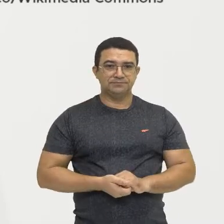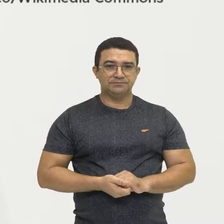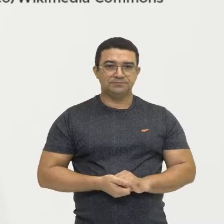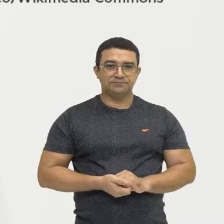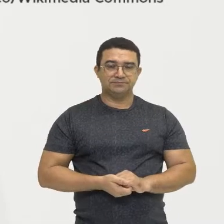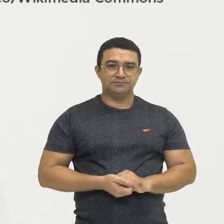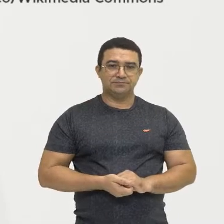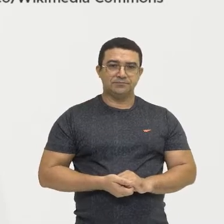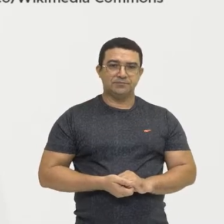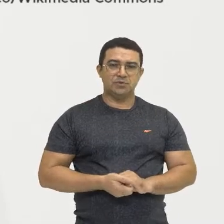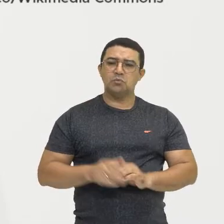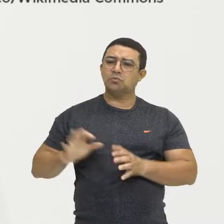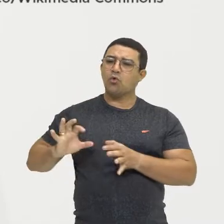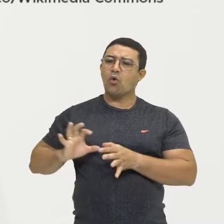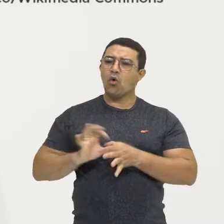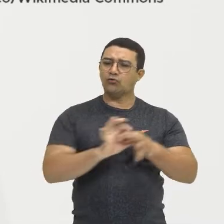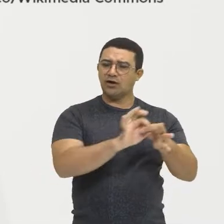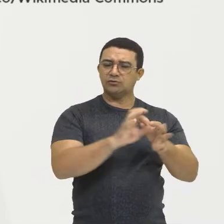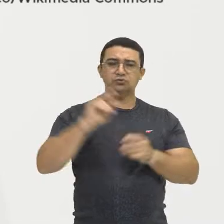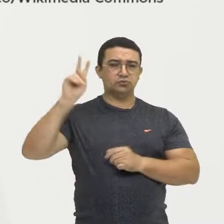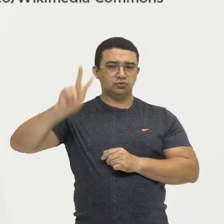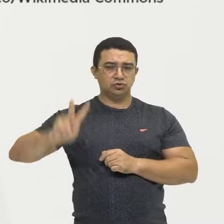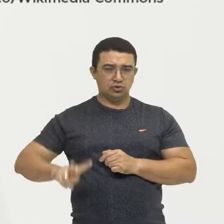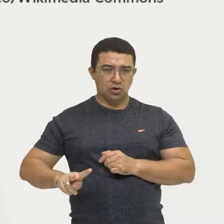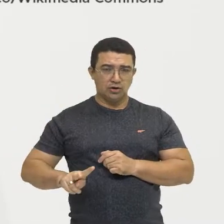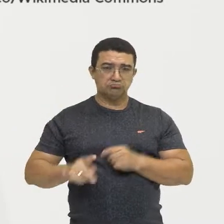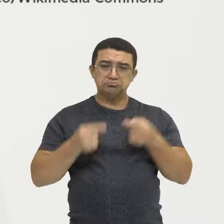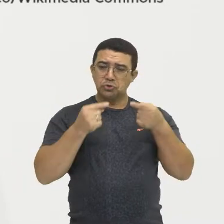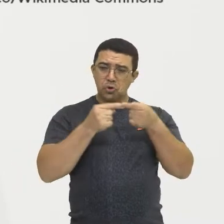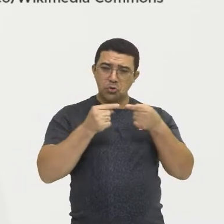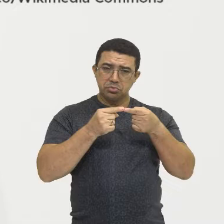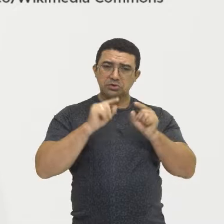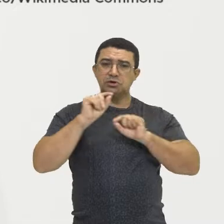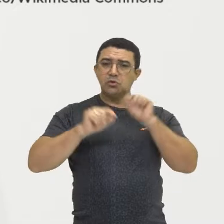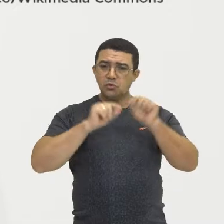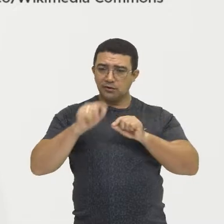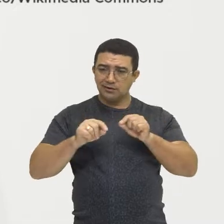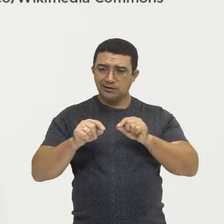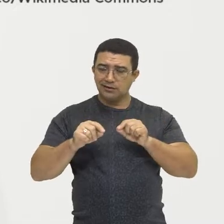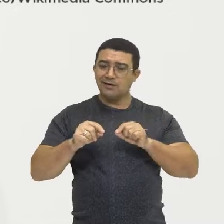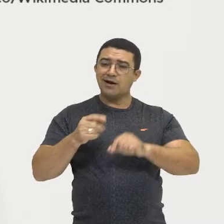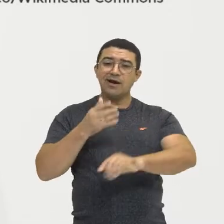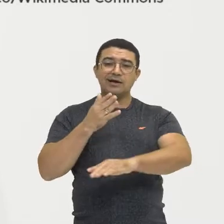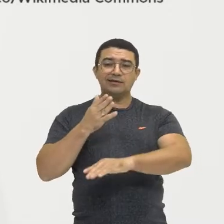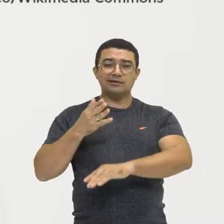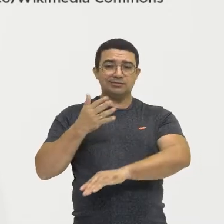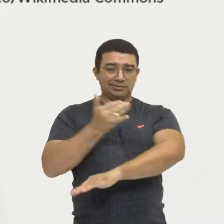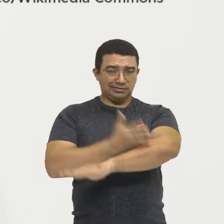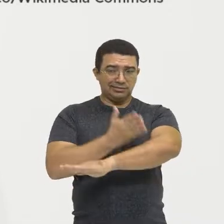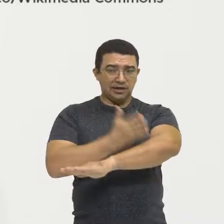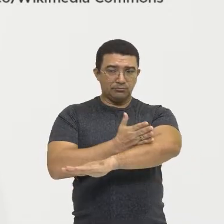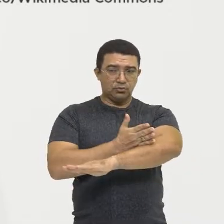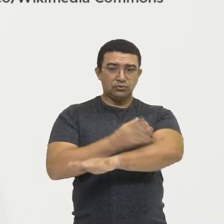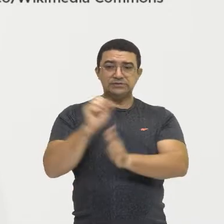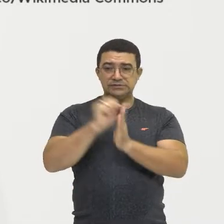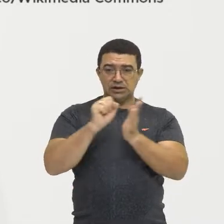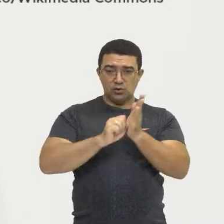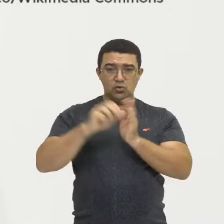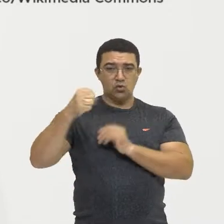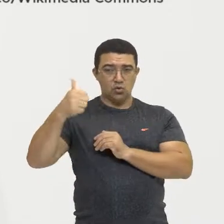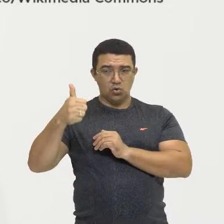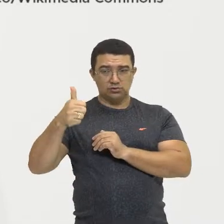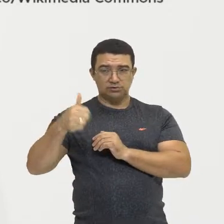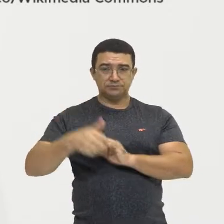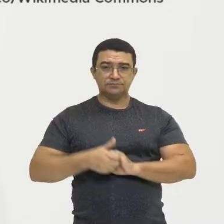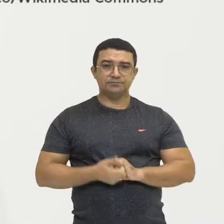aí. Então, o contexto histórico, ele corresponde, ele equivale à Idade Média, você já sabe, século, você não pode